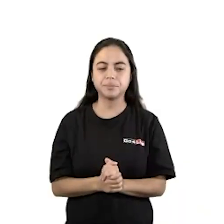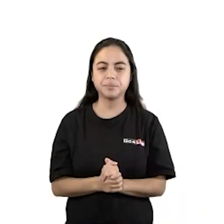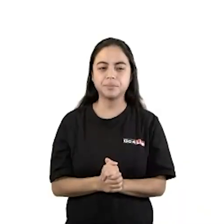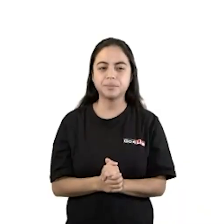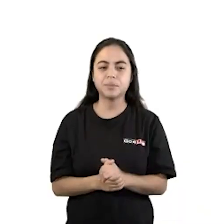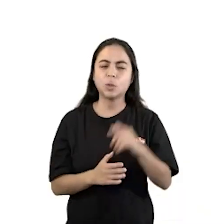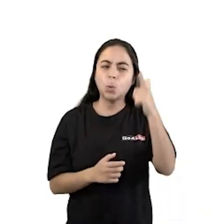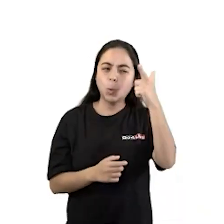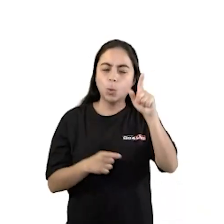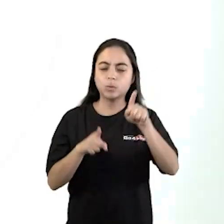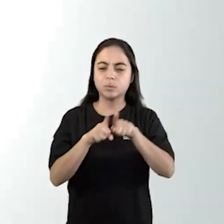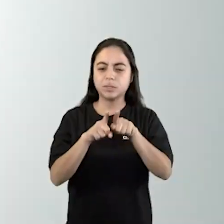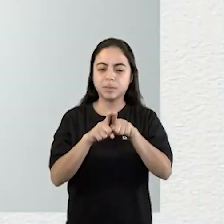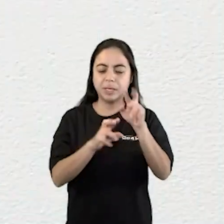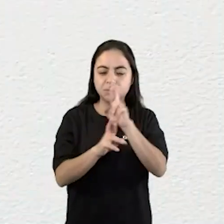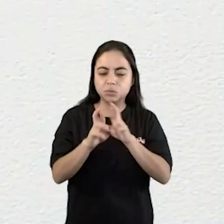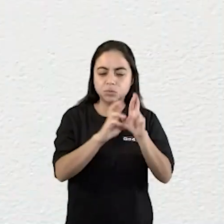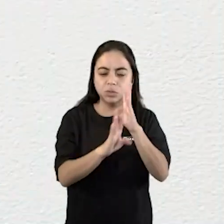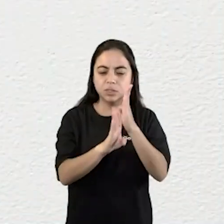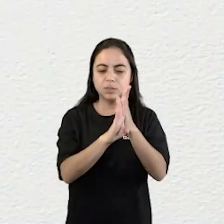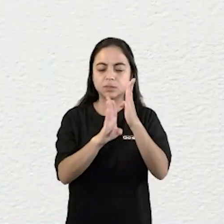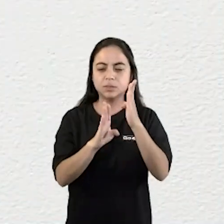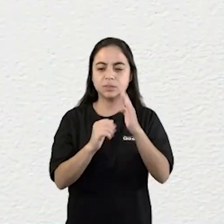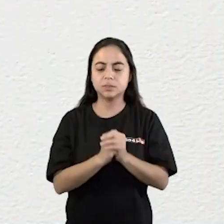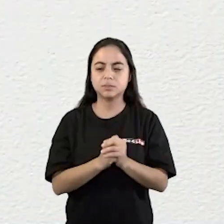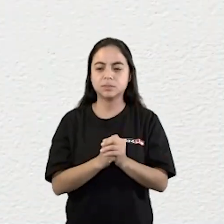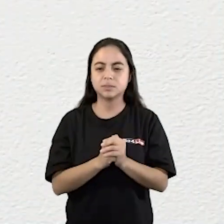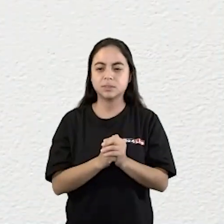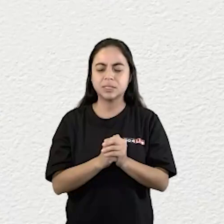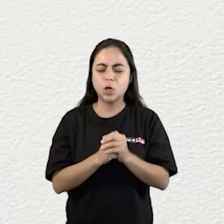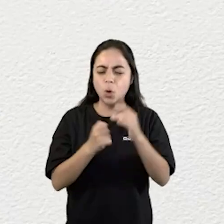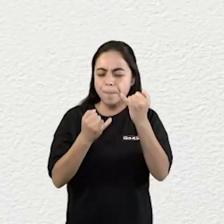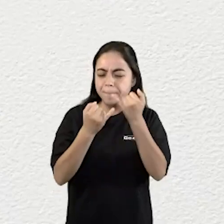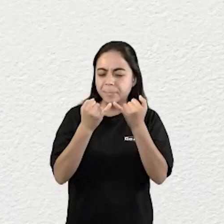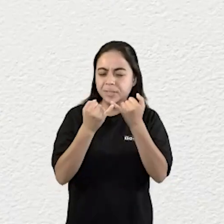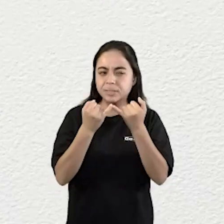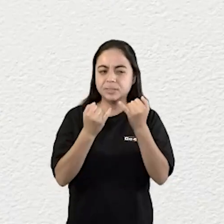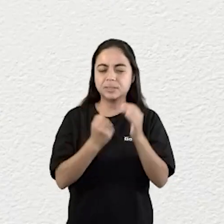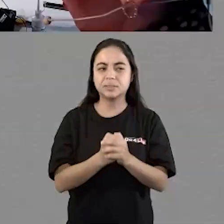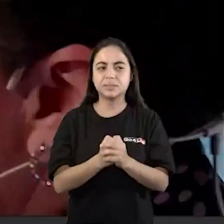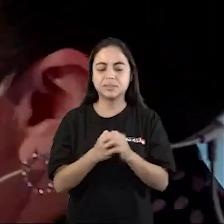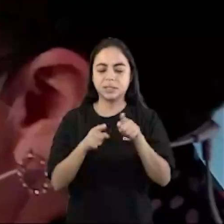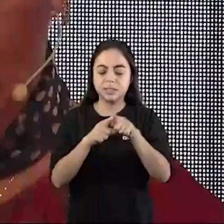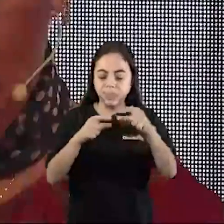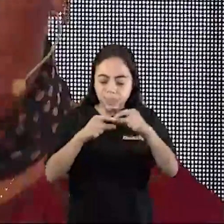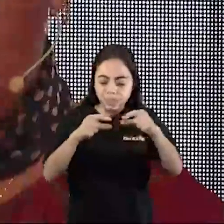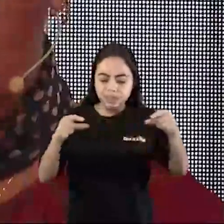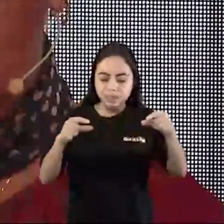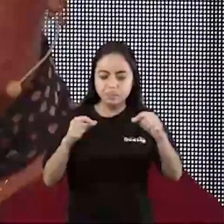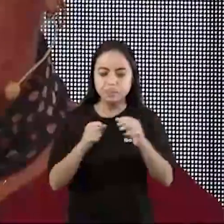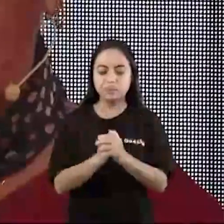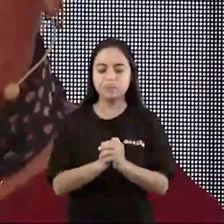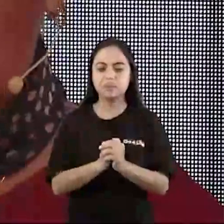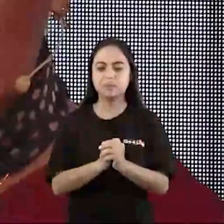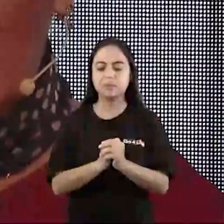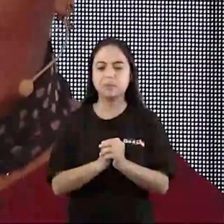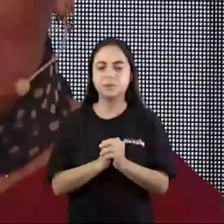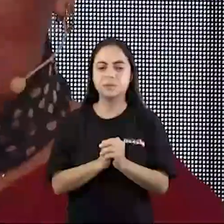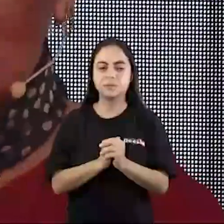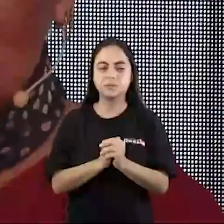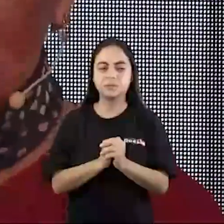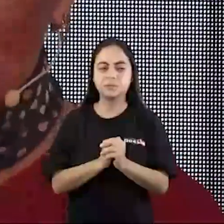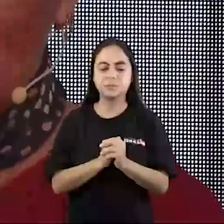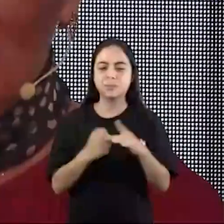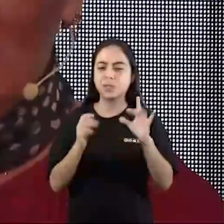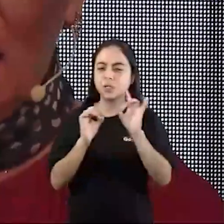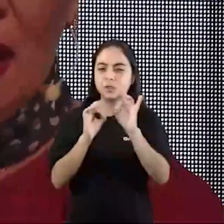Outra possibilidade diagnóstica seria uma lâmina muito parecida com essa, que a gente acabou de ver. E aí,